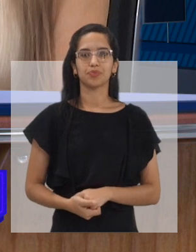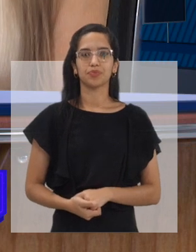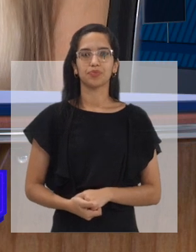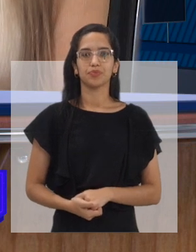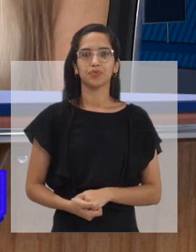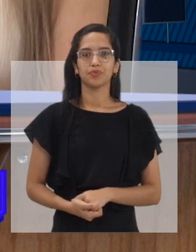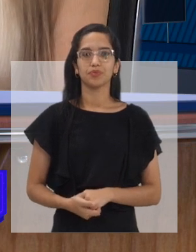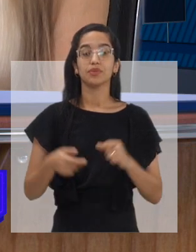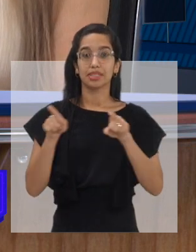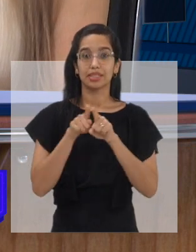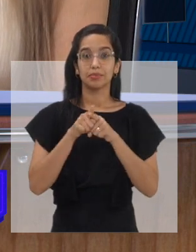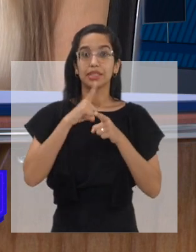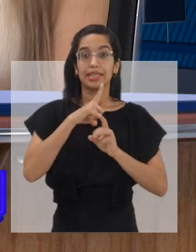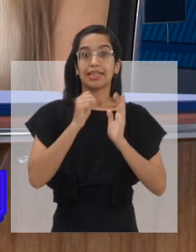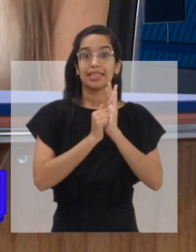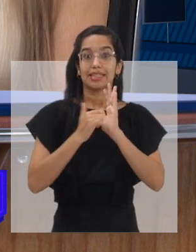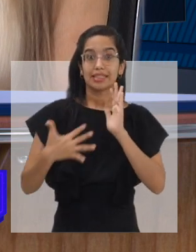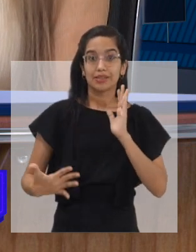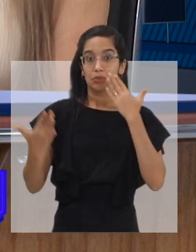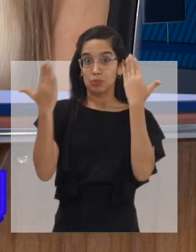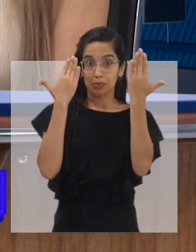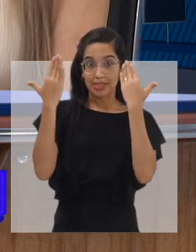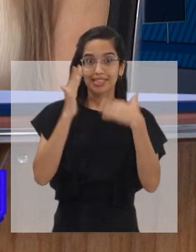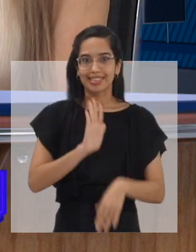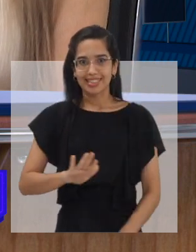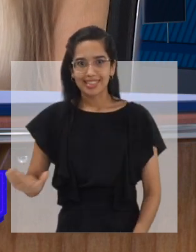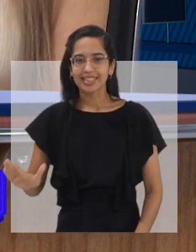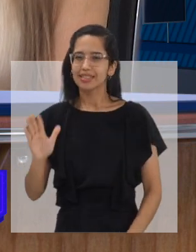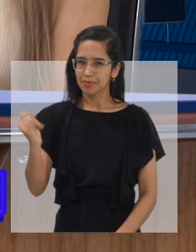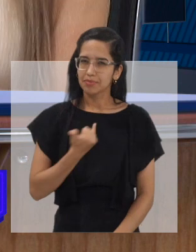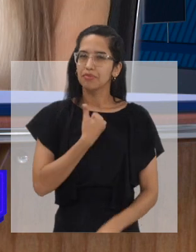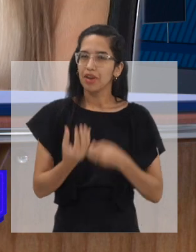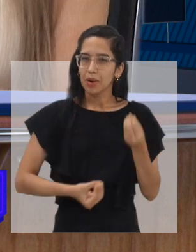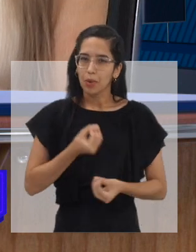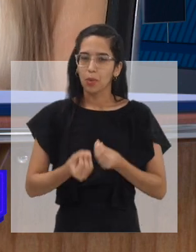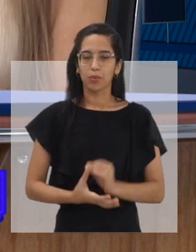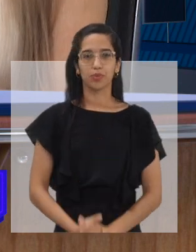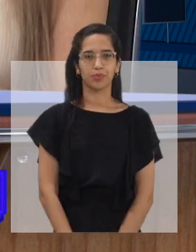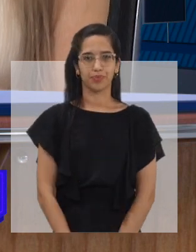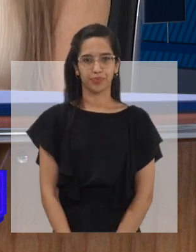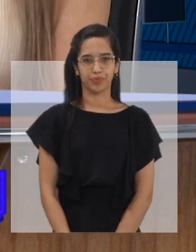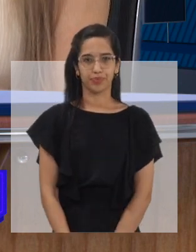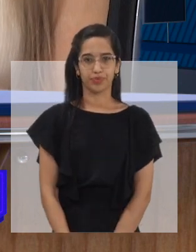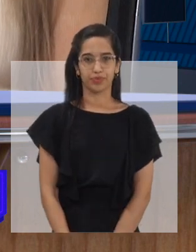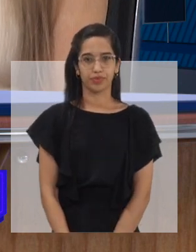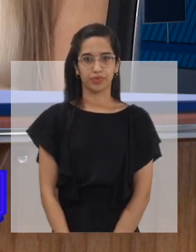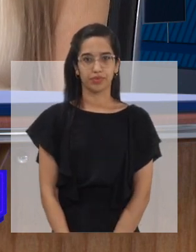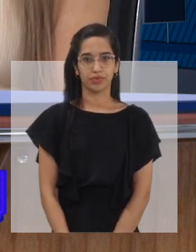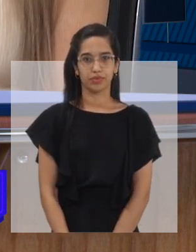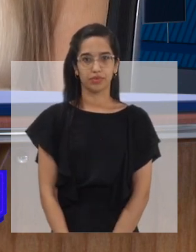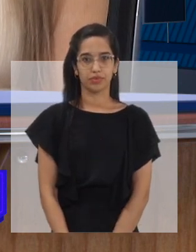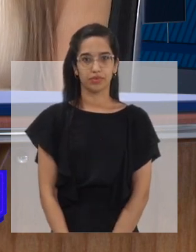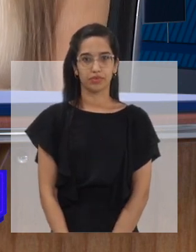também algumas atividades com psicólogo e crianças. Como é que serão essas atividades? De que forma elas vão acontecer e o